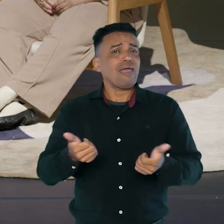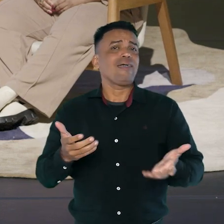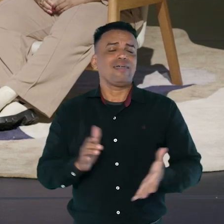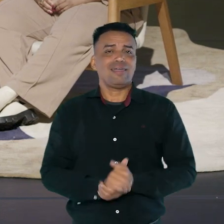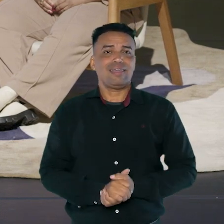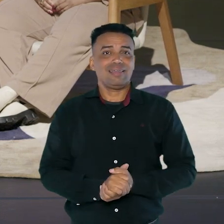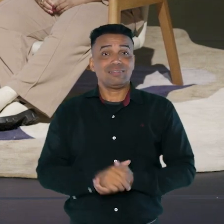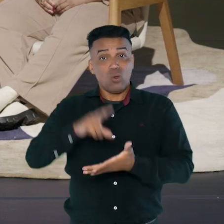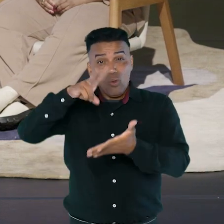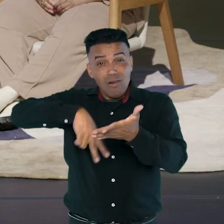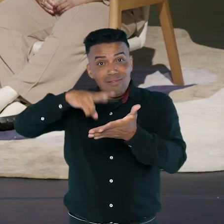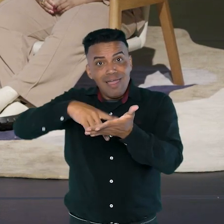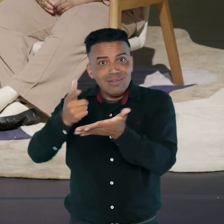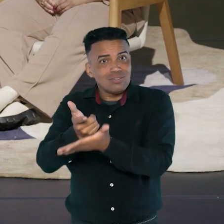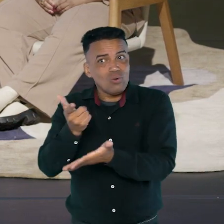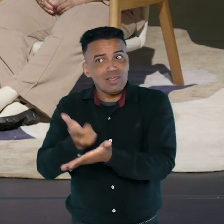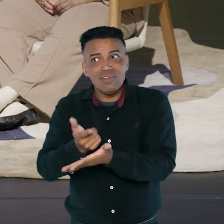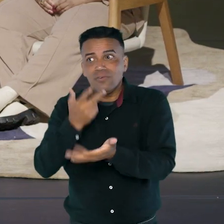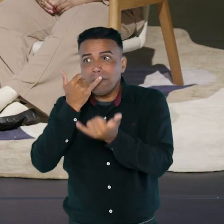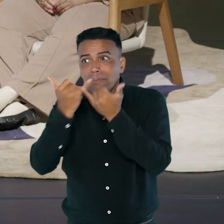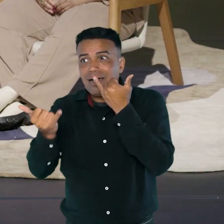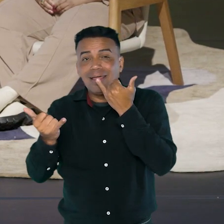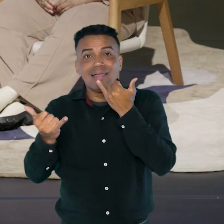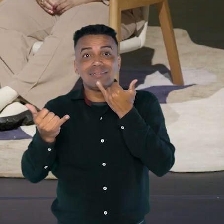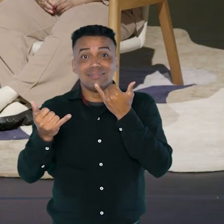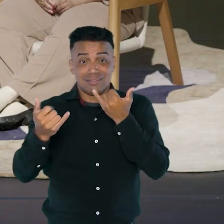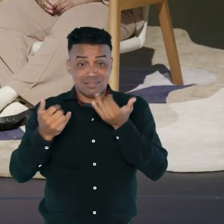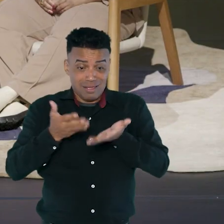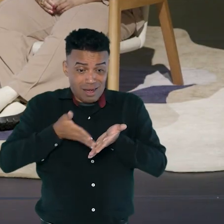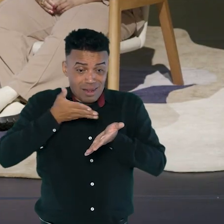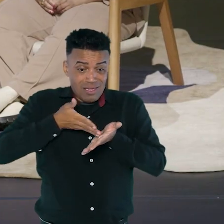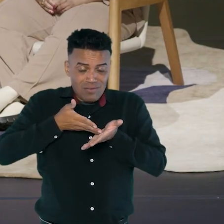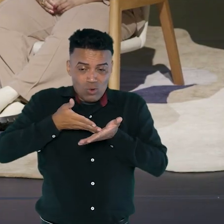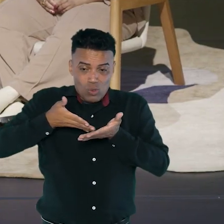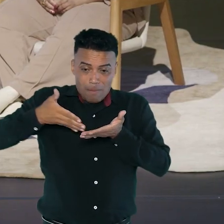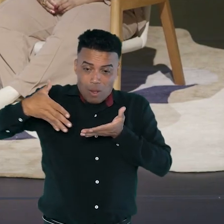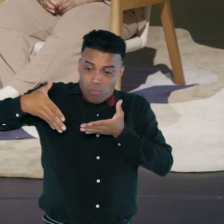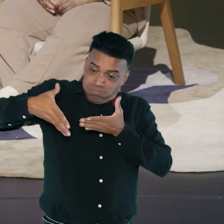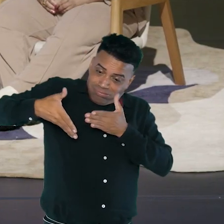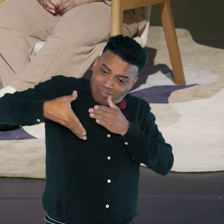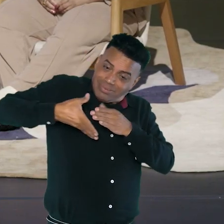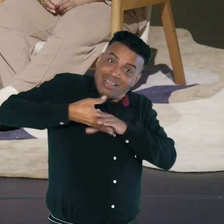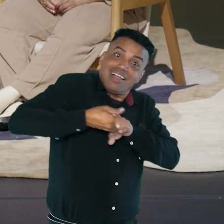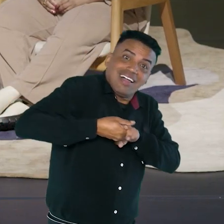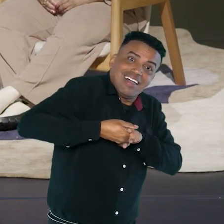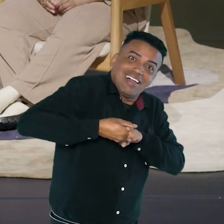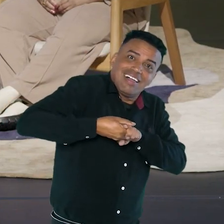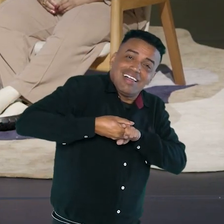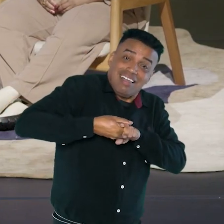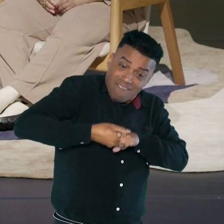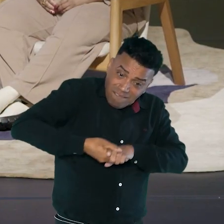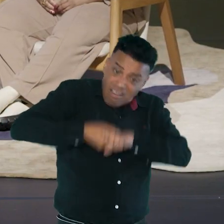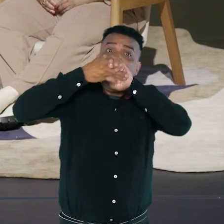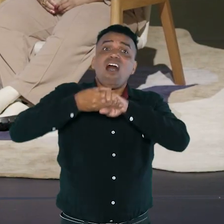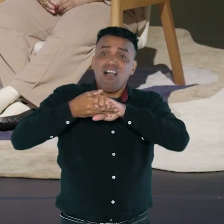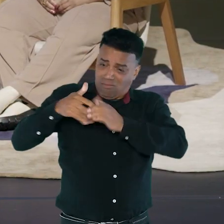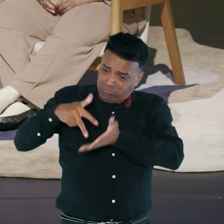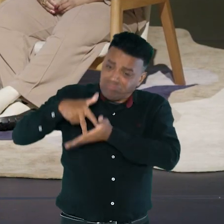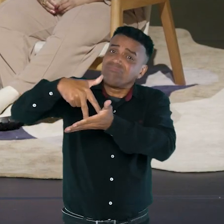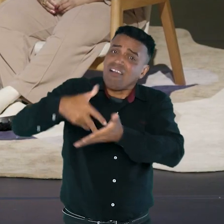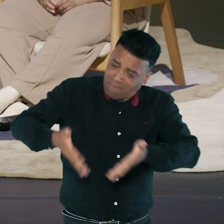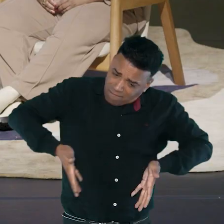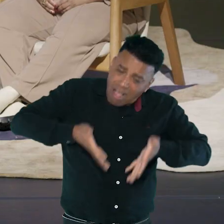vamos. Ler seus livros é muito isso mesmo. Parece que a sua mão sai de dentro do livro e fala: pô, vamos embora. Levanta